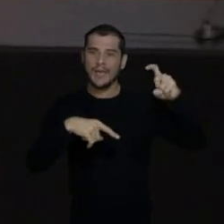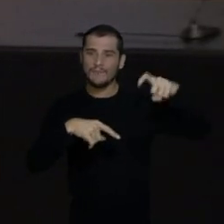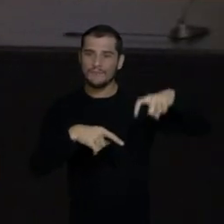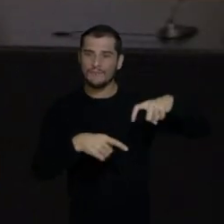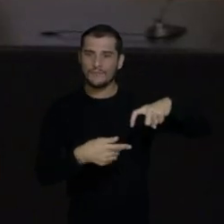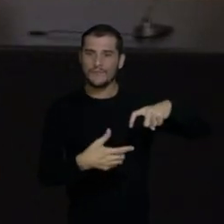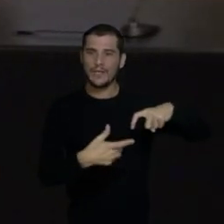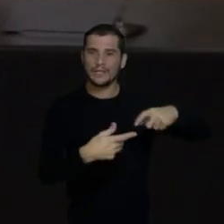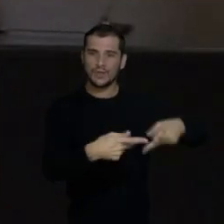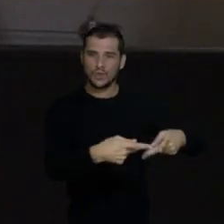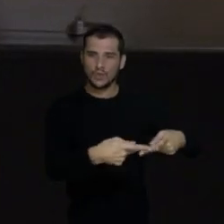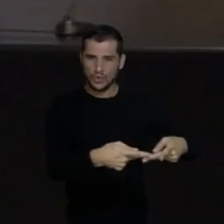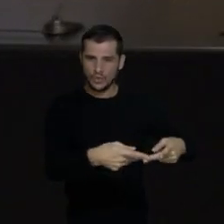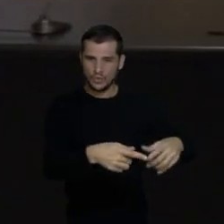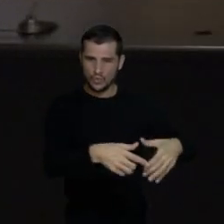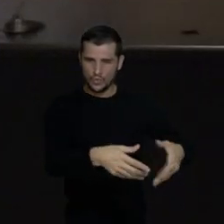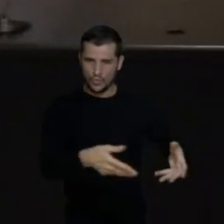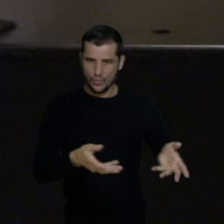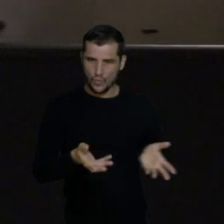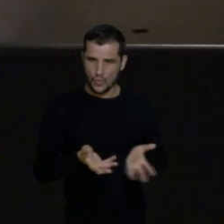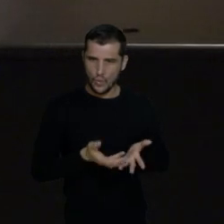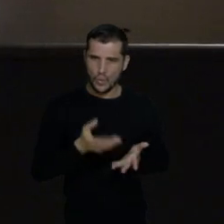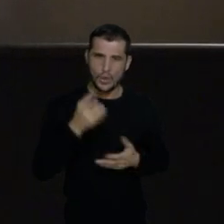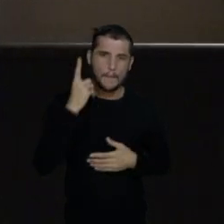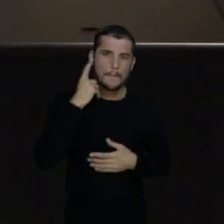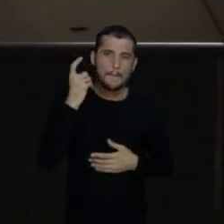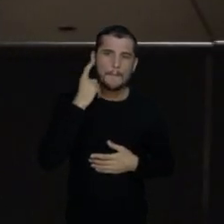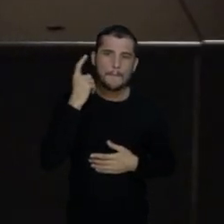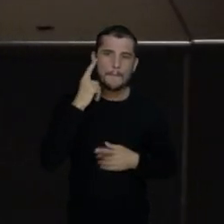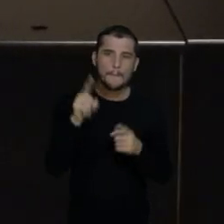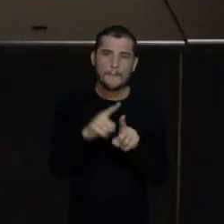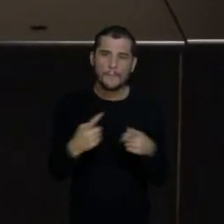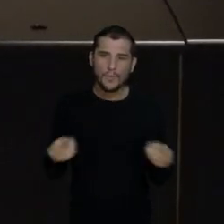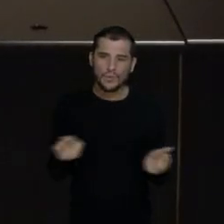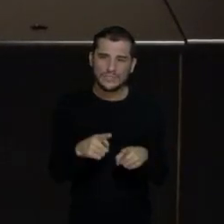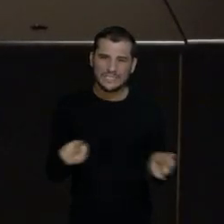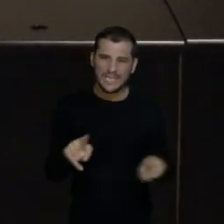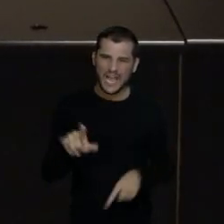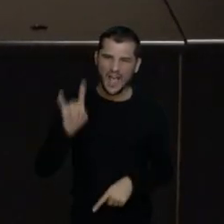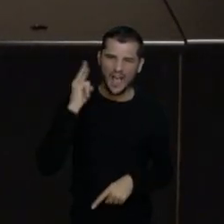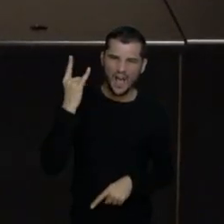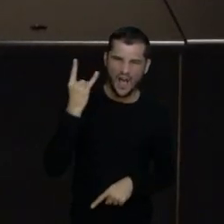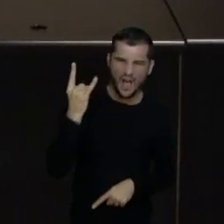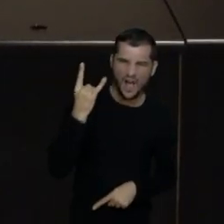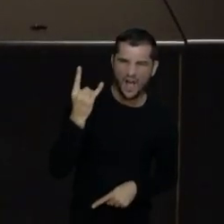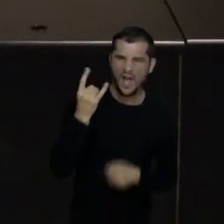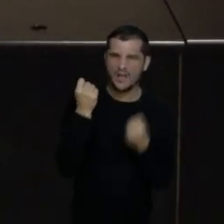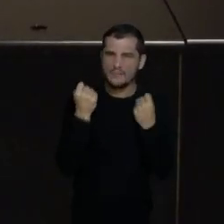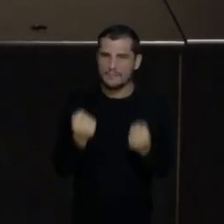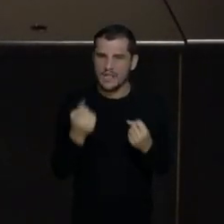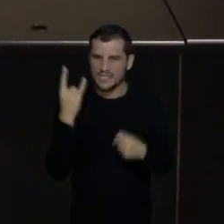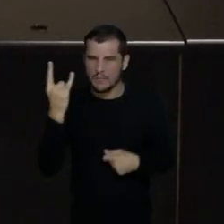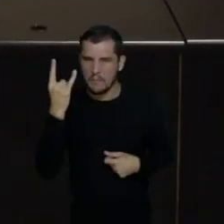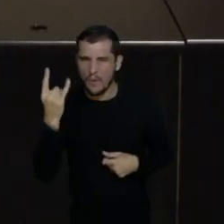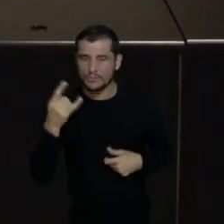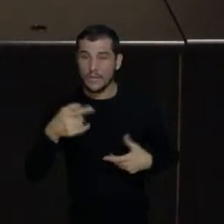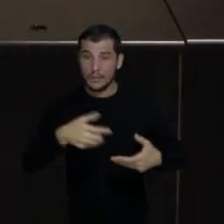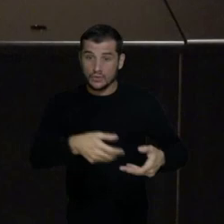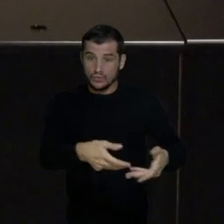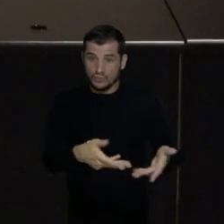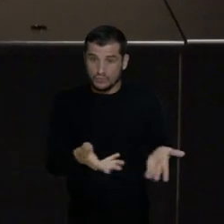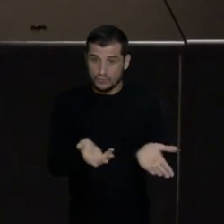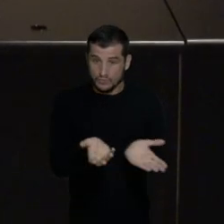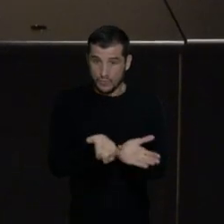muito rica não sei o que e tinha uns uns LPS de rock pesadão LED zepplin etc e tal ele levou para casa e começou a ouvir